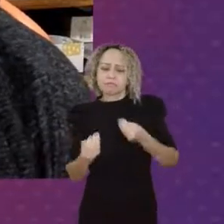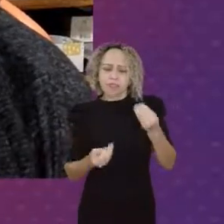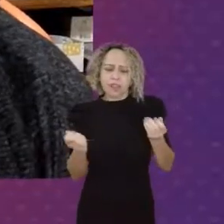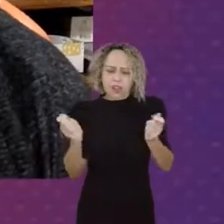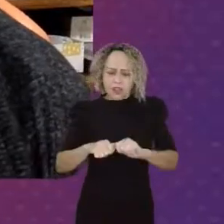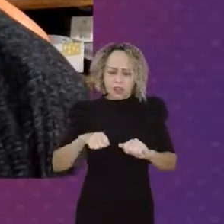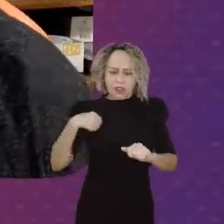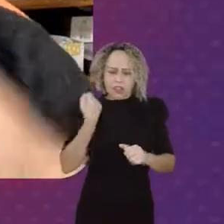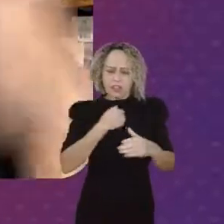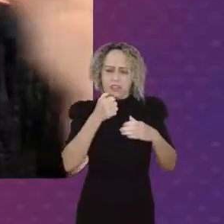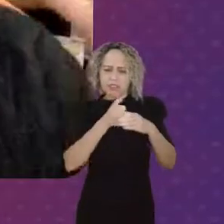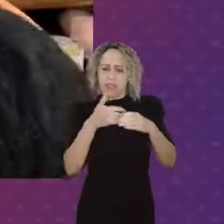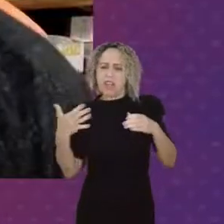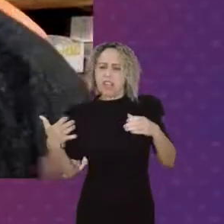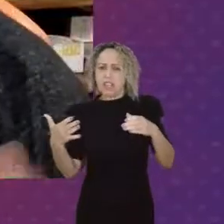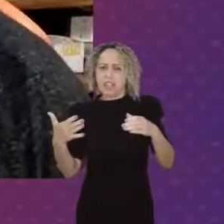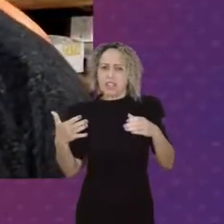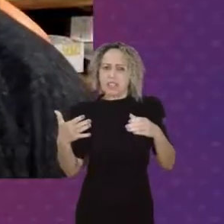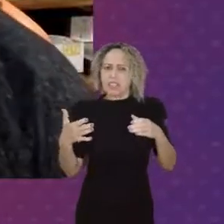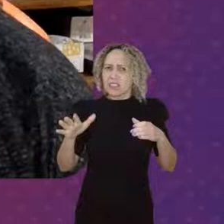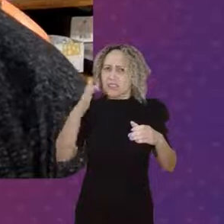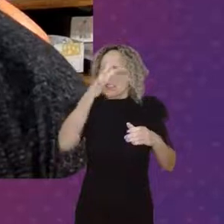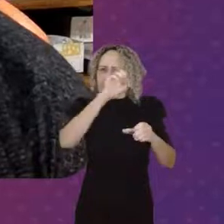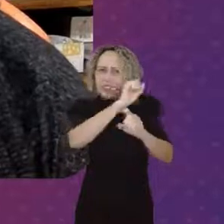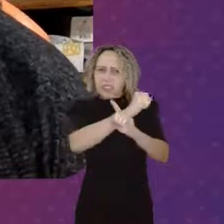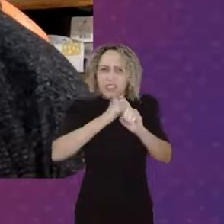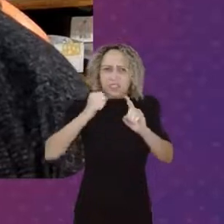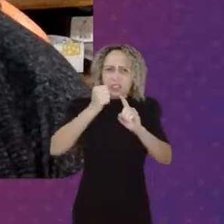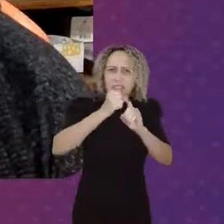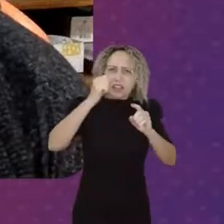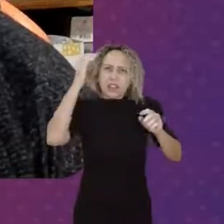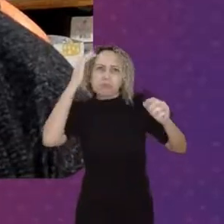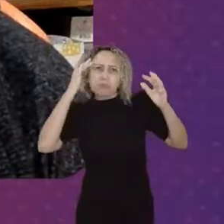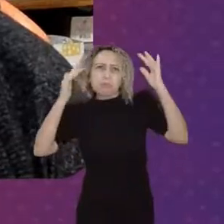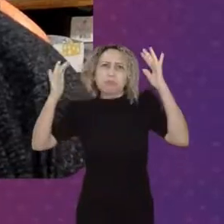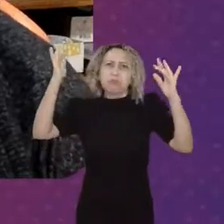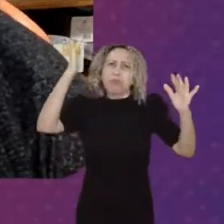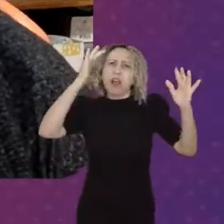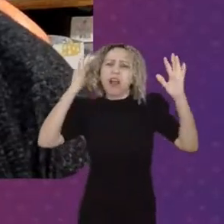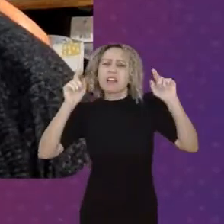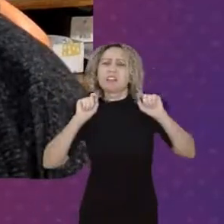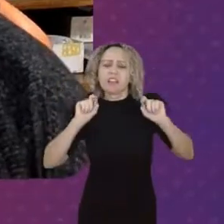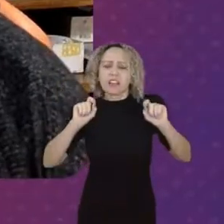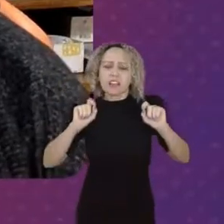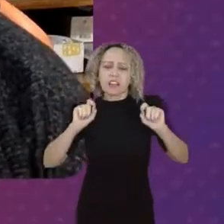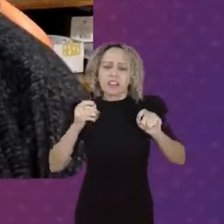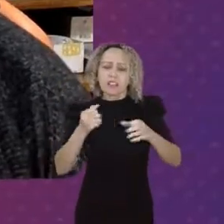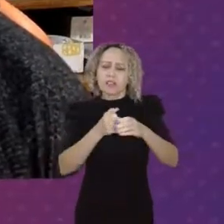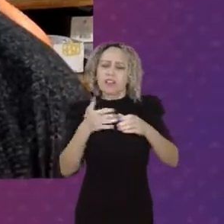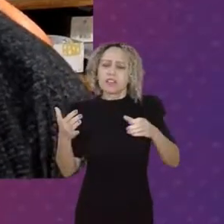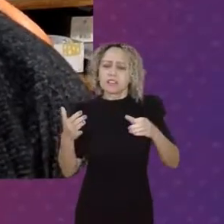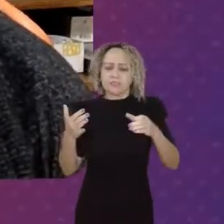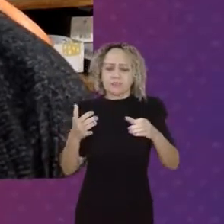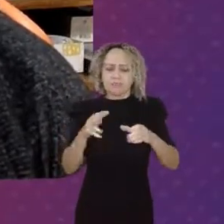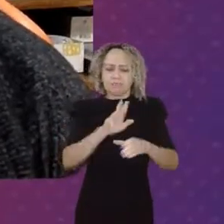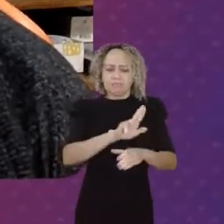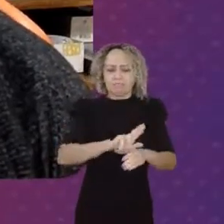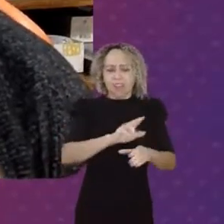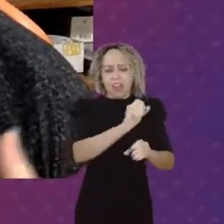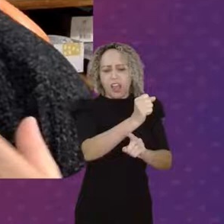nossas características imagéticas, né, elas são utilizadas contra nós